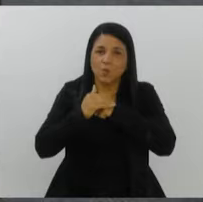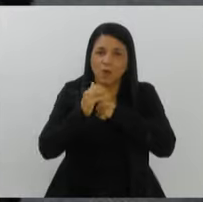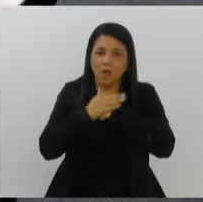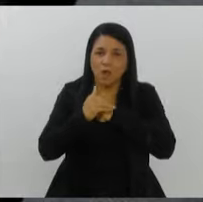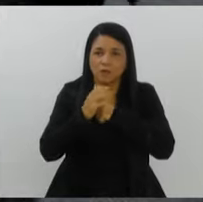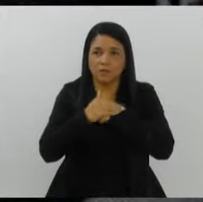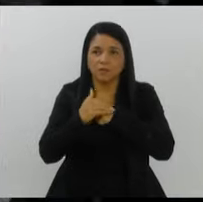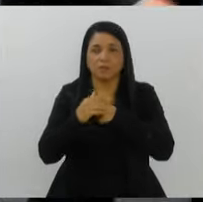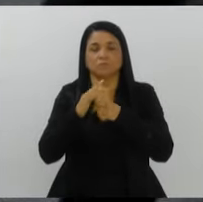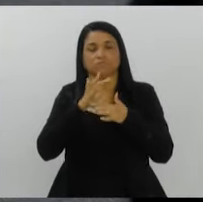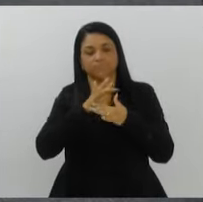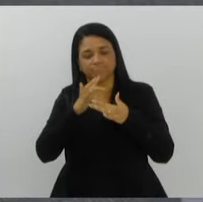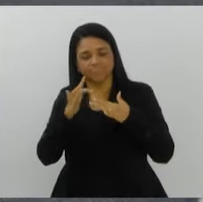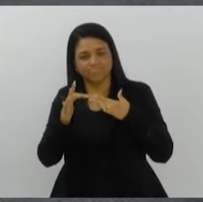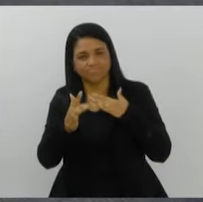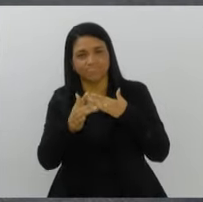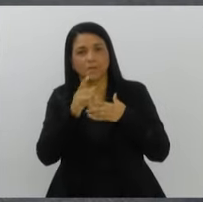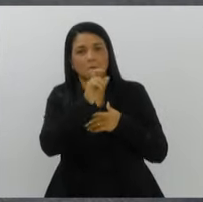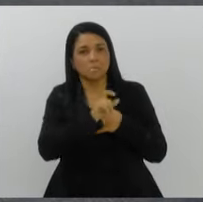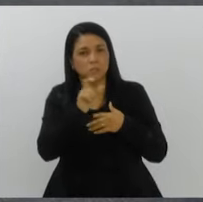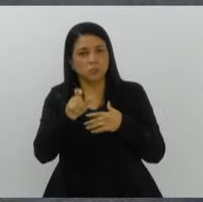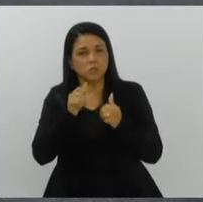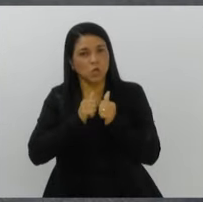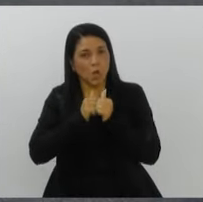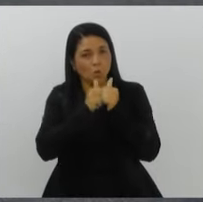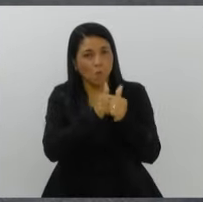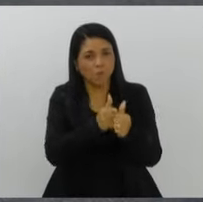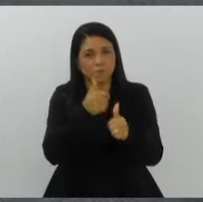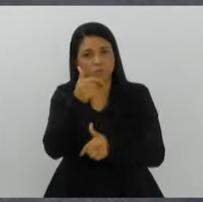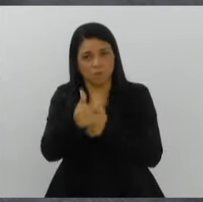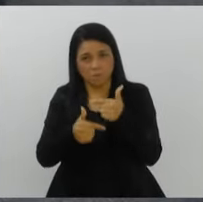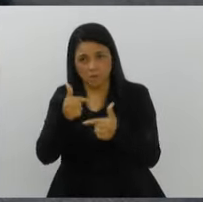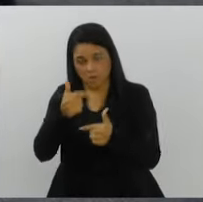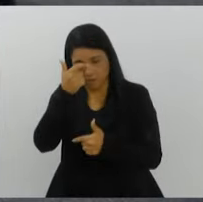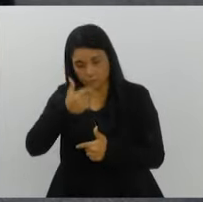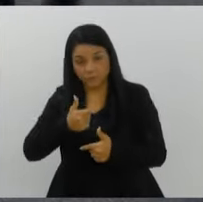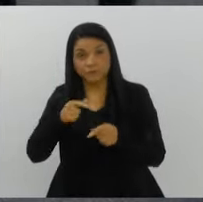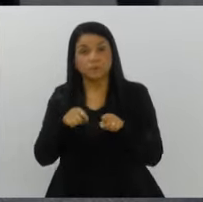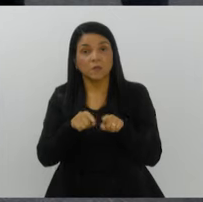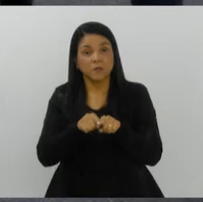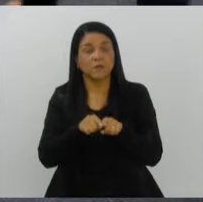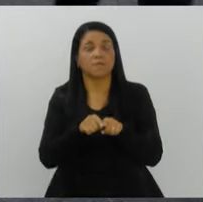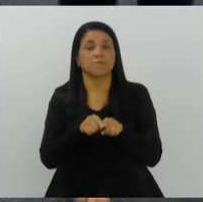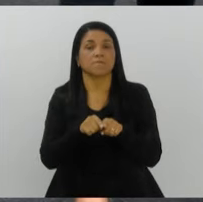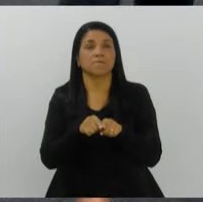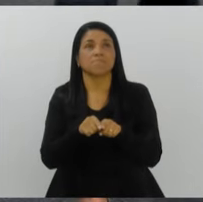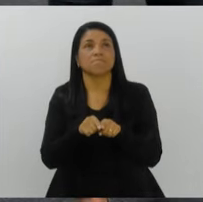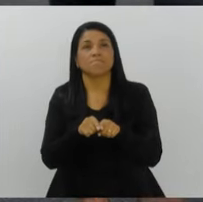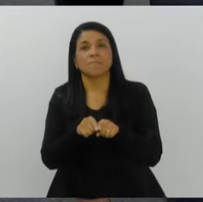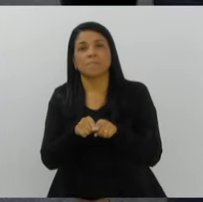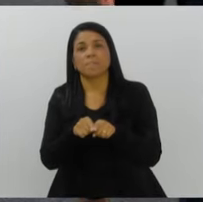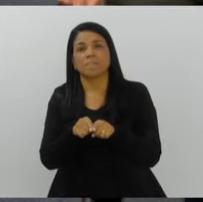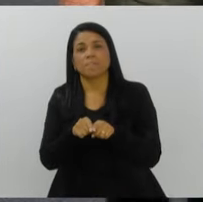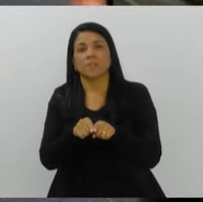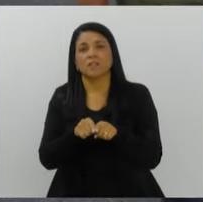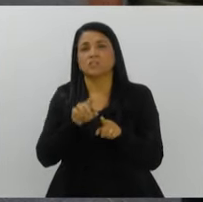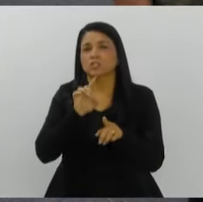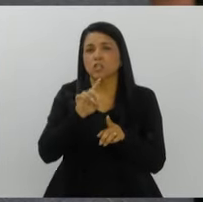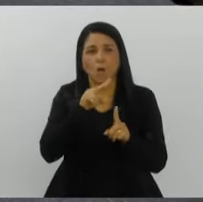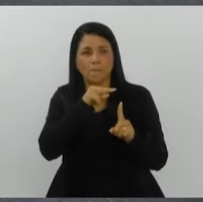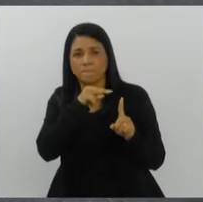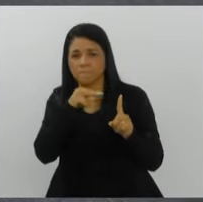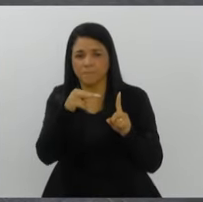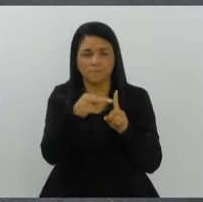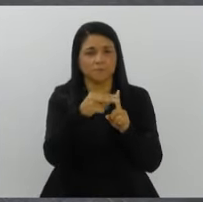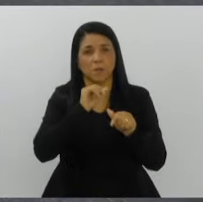recebido pelas redes sociais, das pessoas que acompanham o nosso trabalho e que têm ali não só a perspectiva